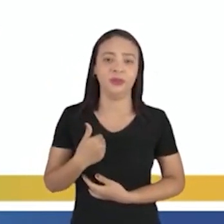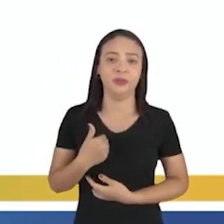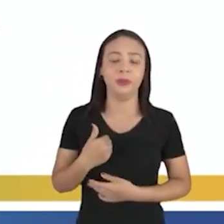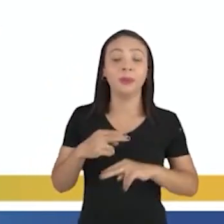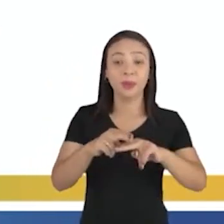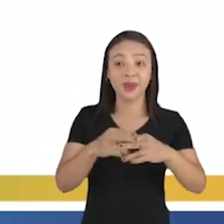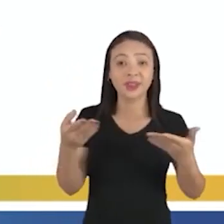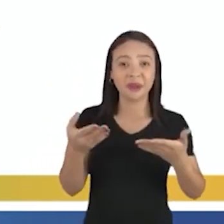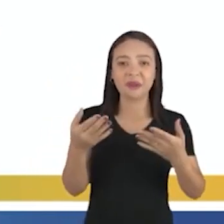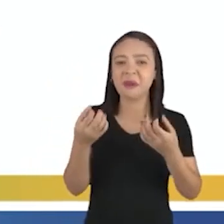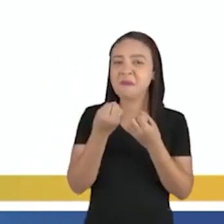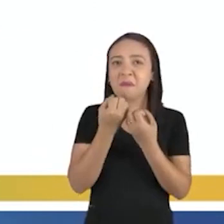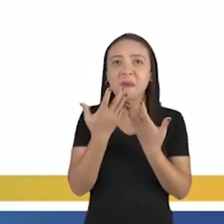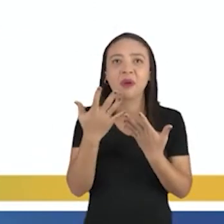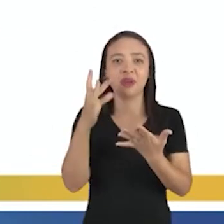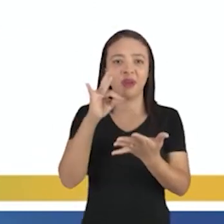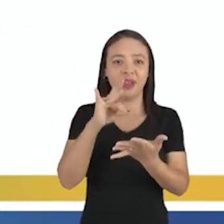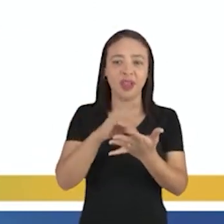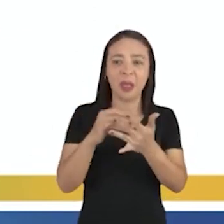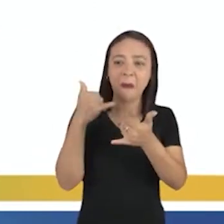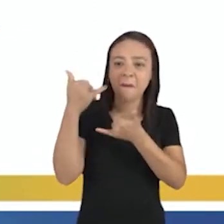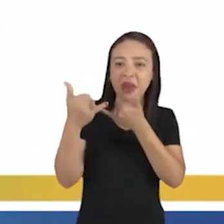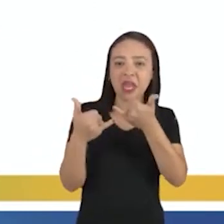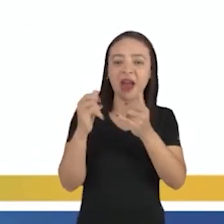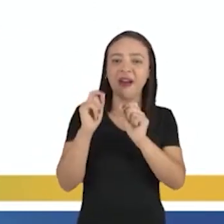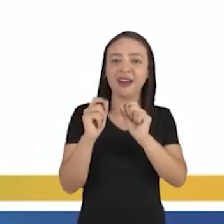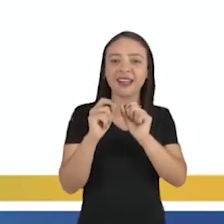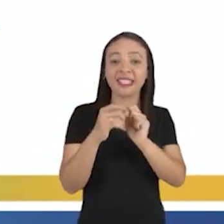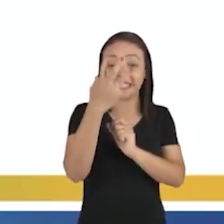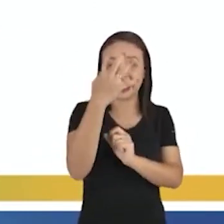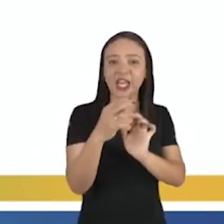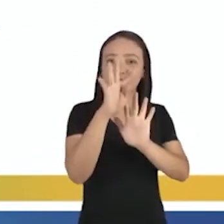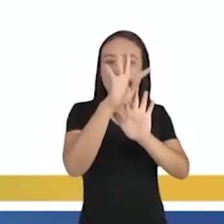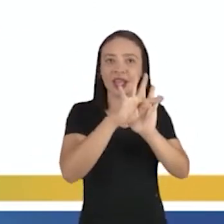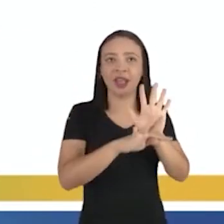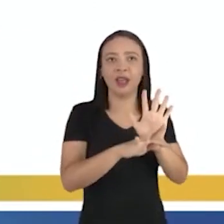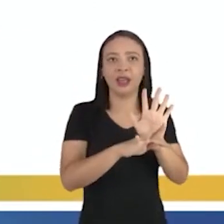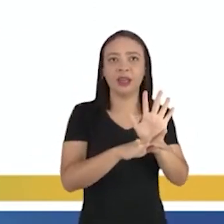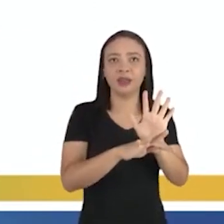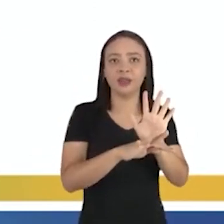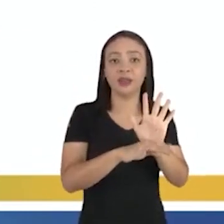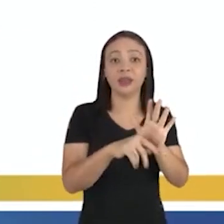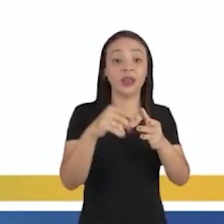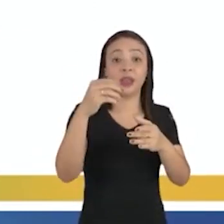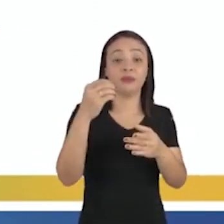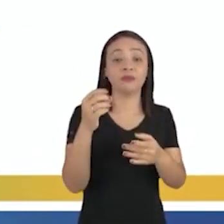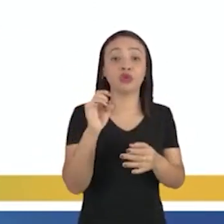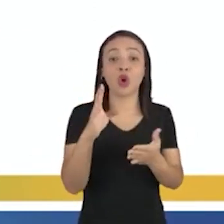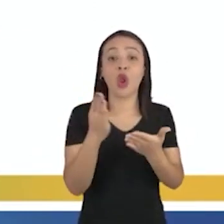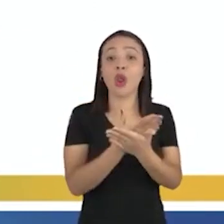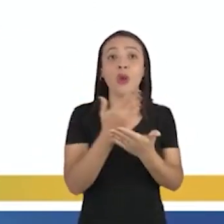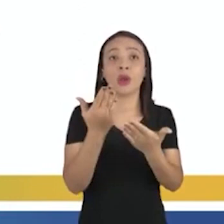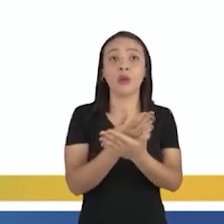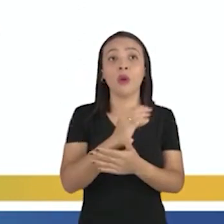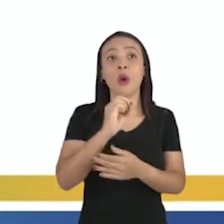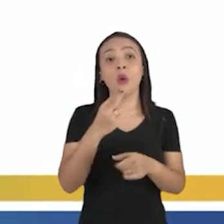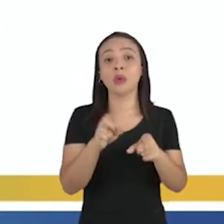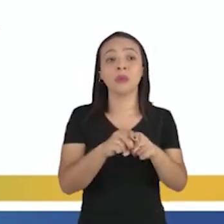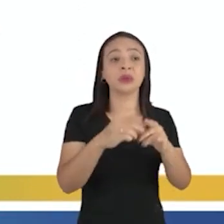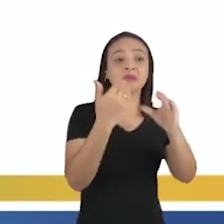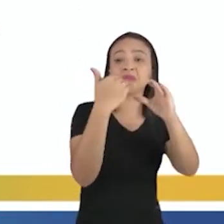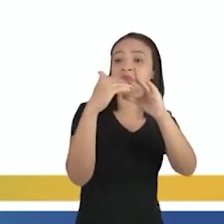sendo ótima essa brincadeira séria com alguns textos que iam acabar neste livro, outros espalhados por